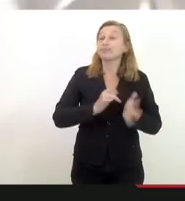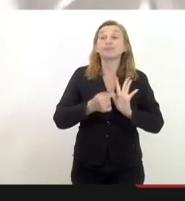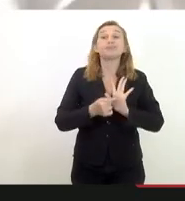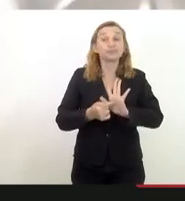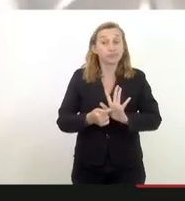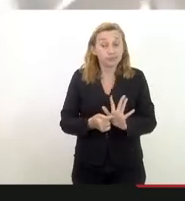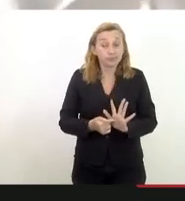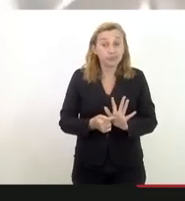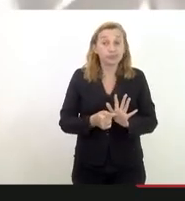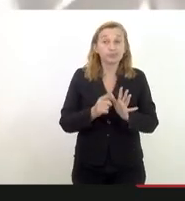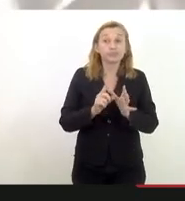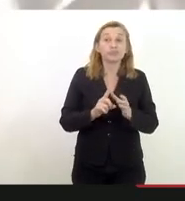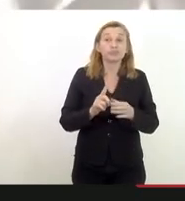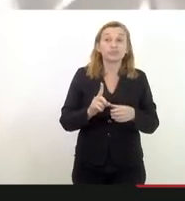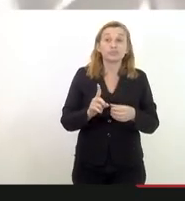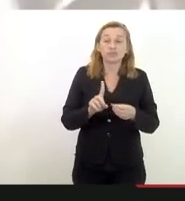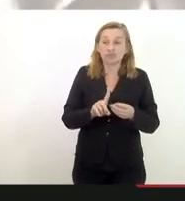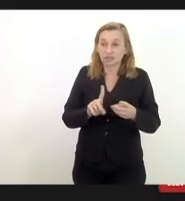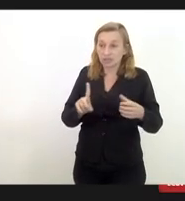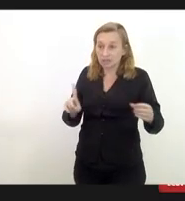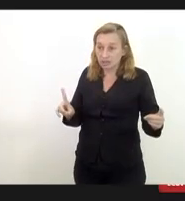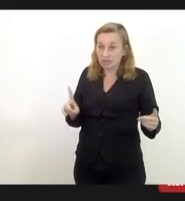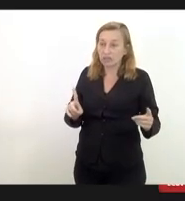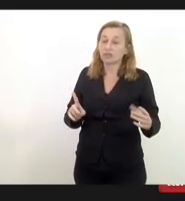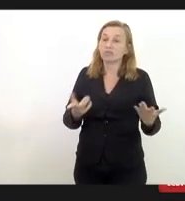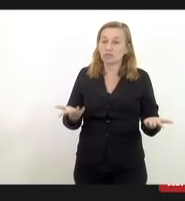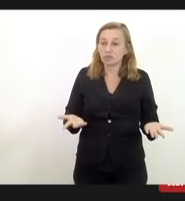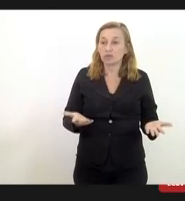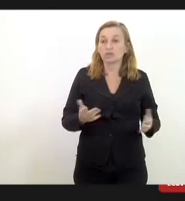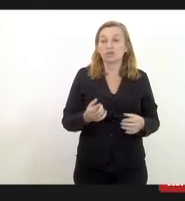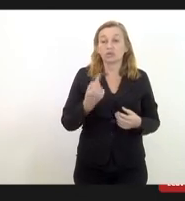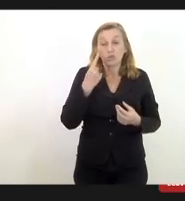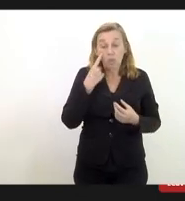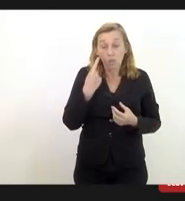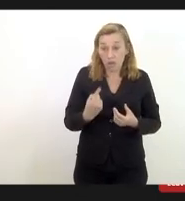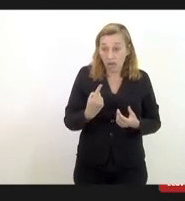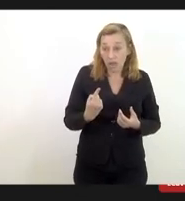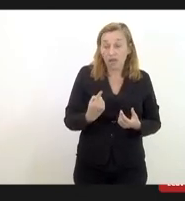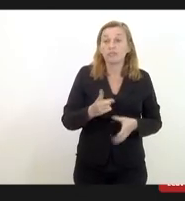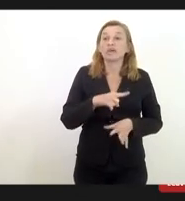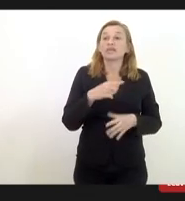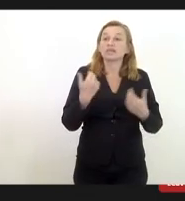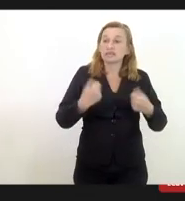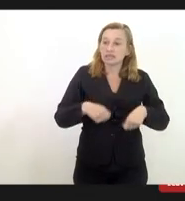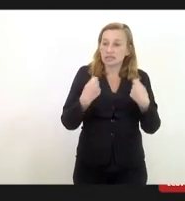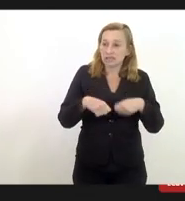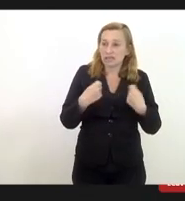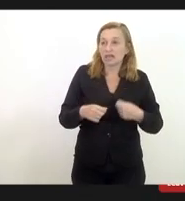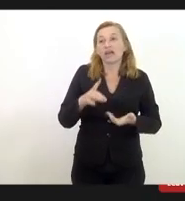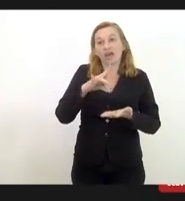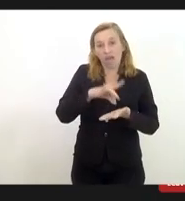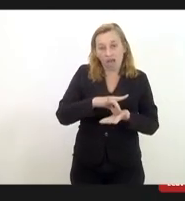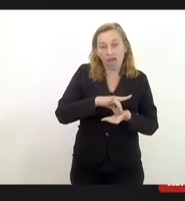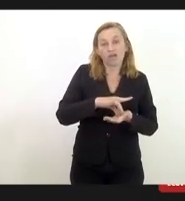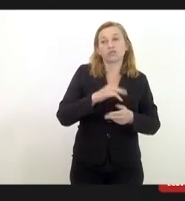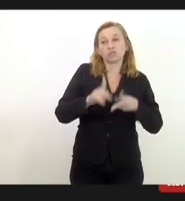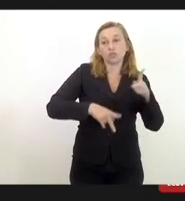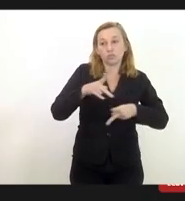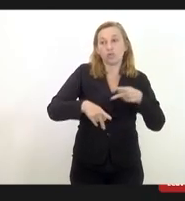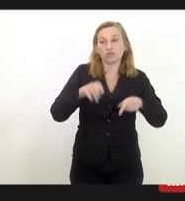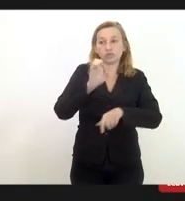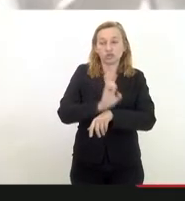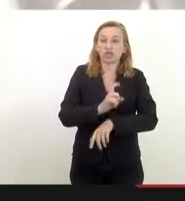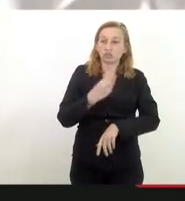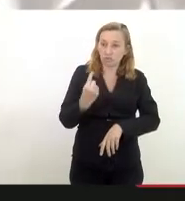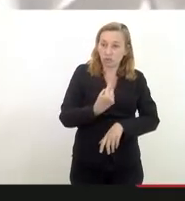né, o distanciamento do olhar do gestor para as necessidades reais da população do nosso